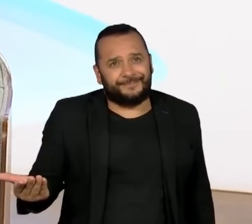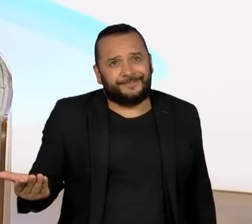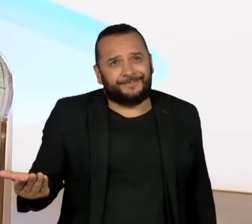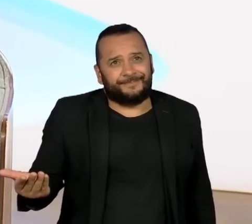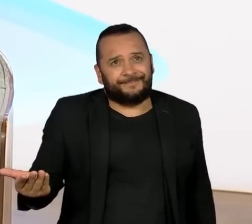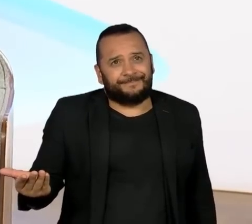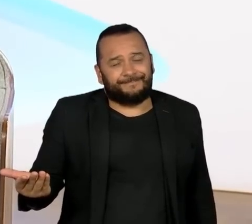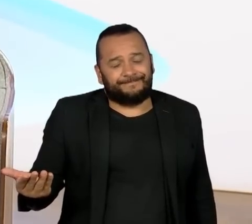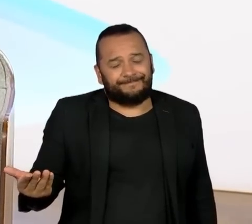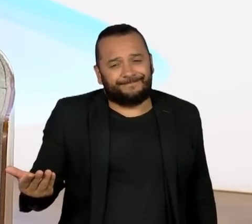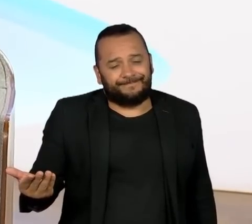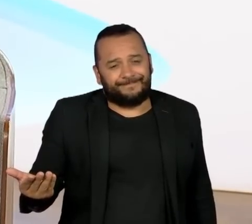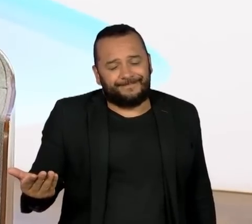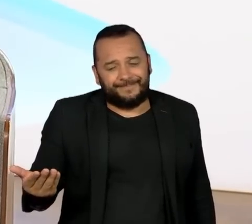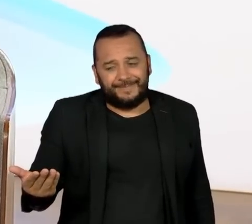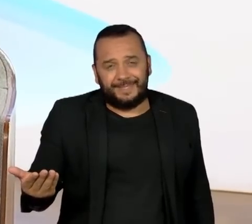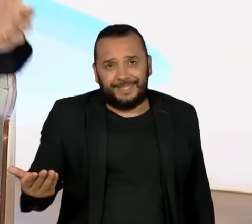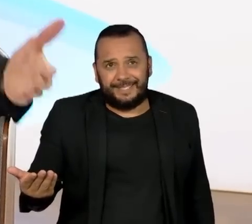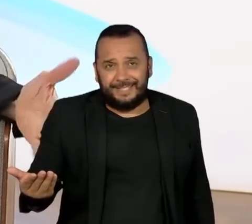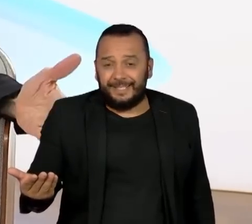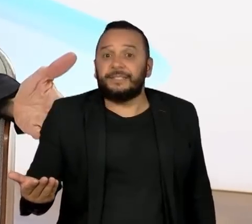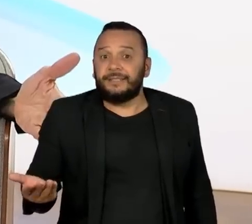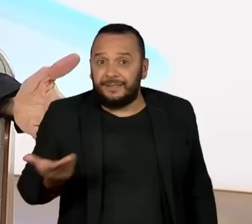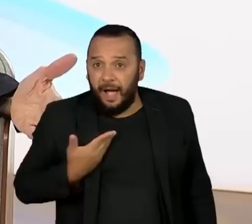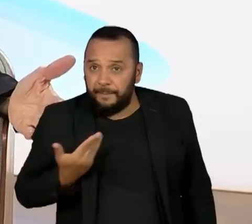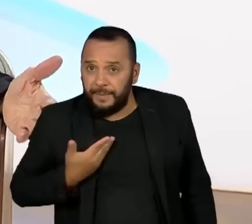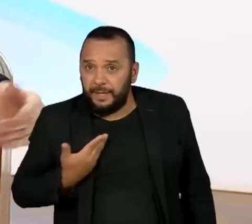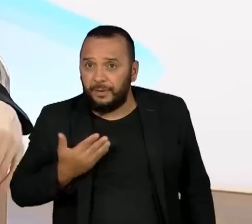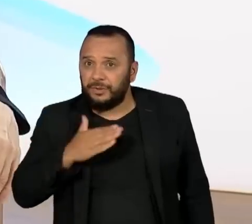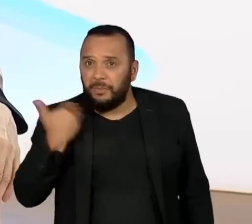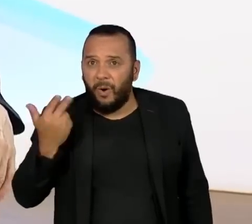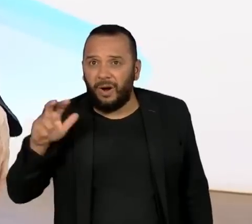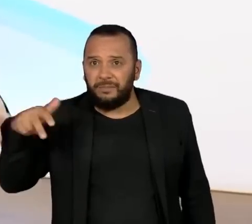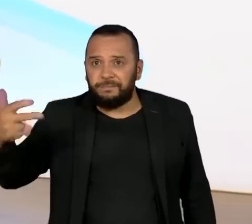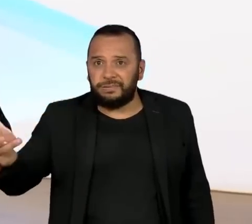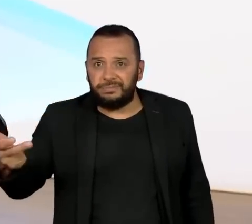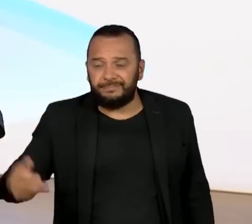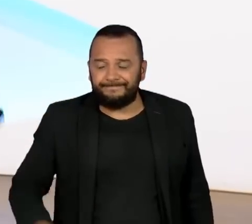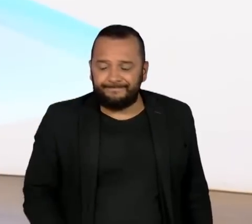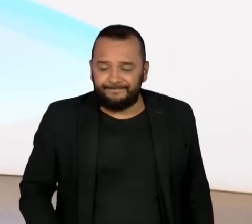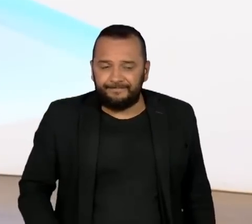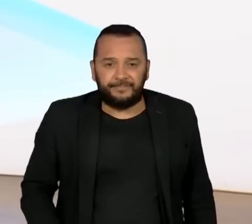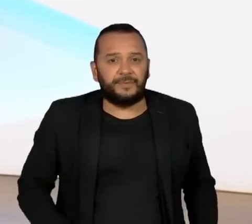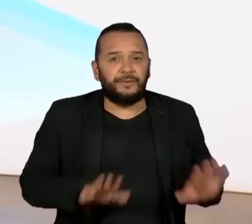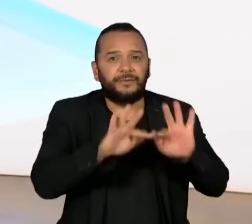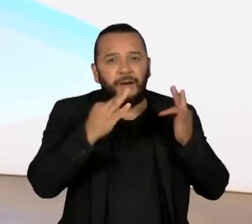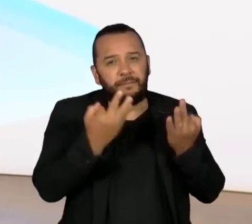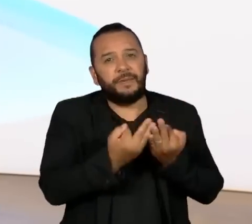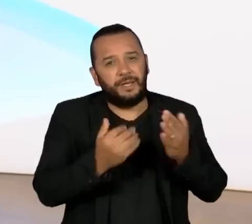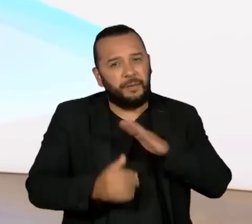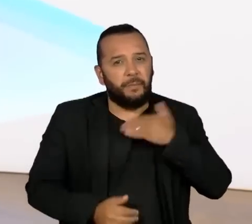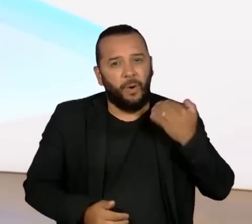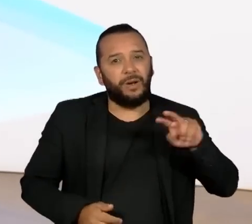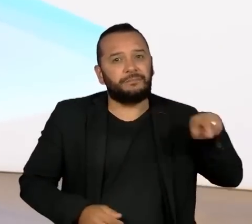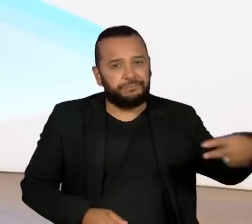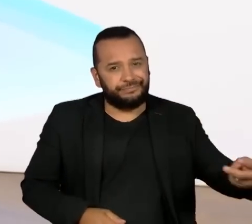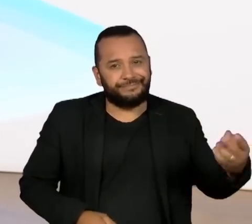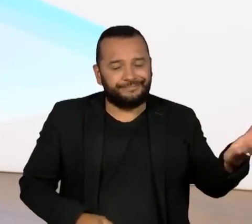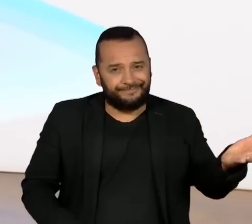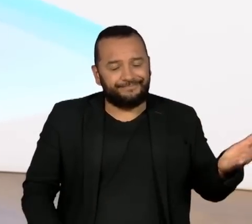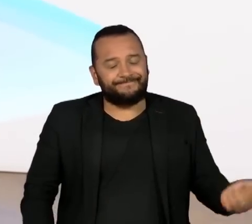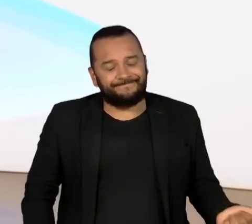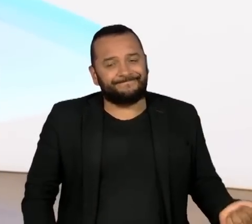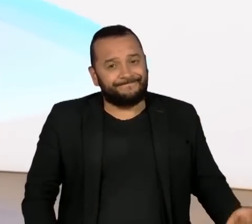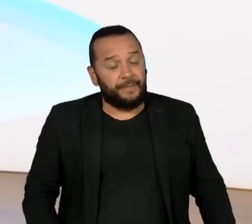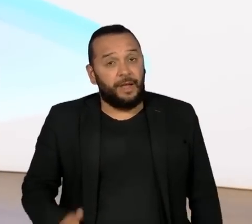Assim, você tem amigos que morrem, né? Você tem parentes que morrem. A